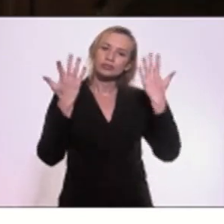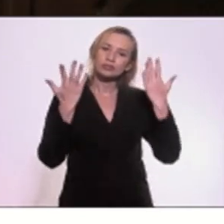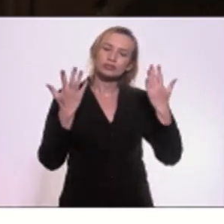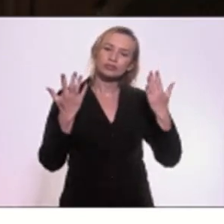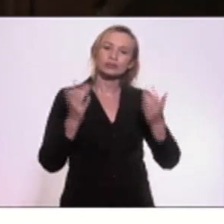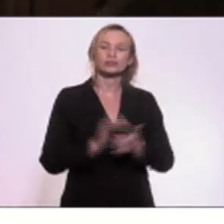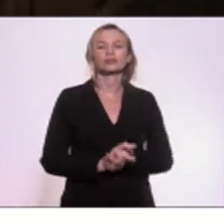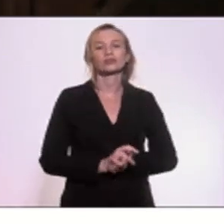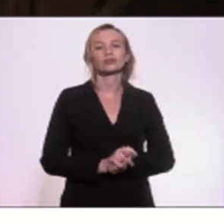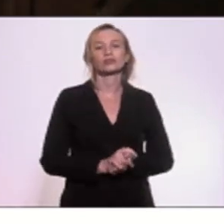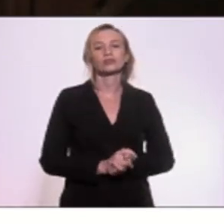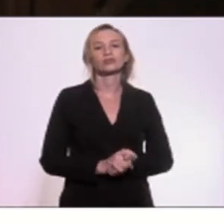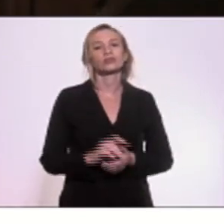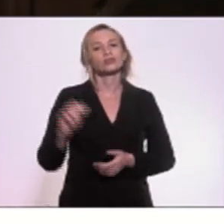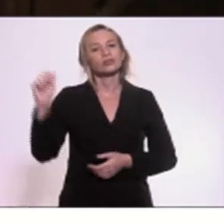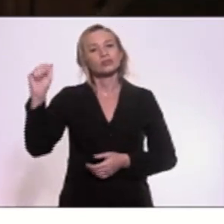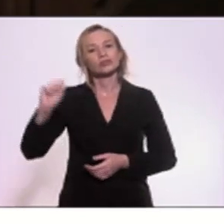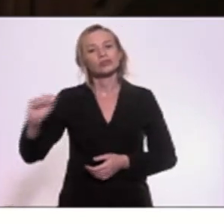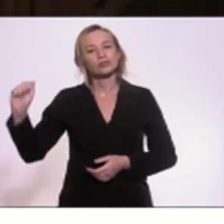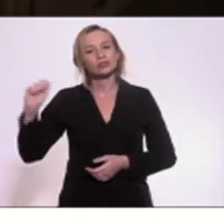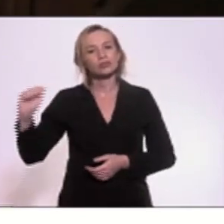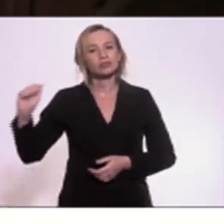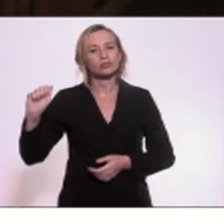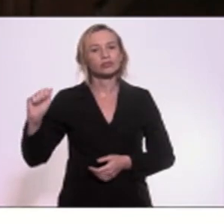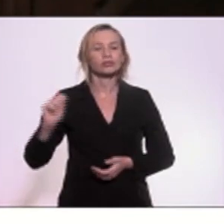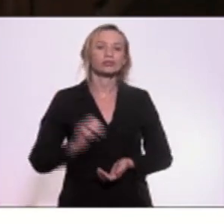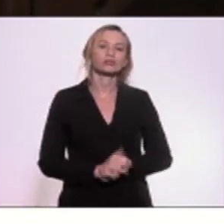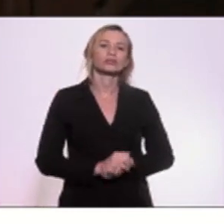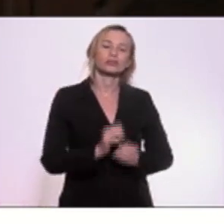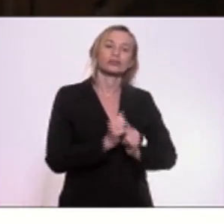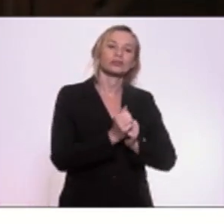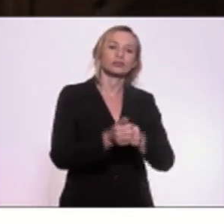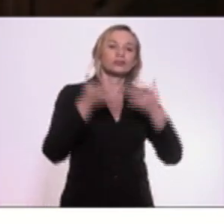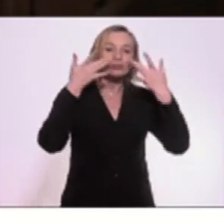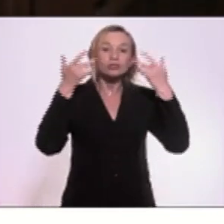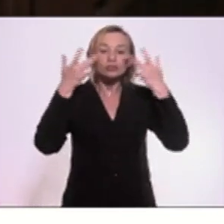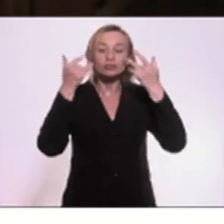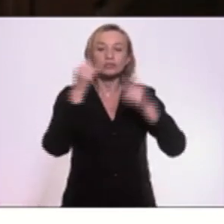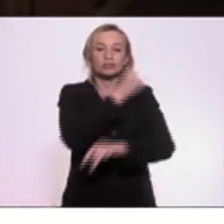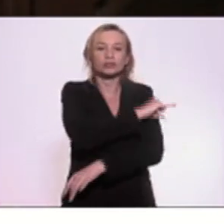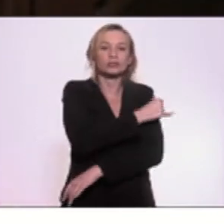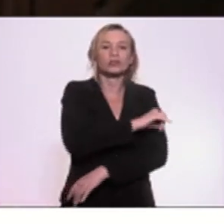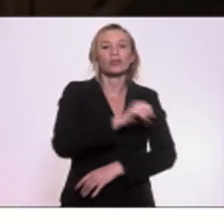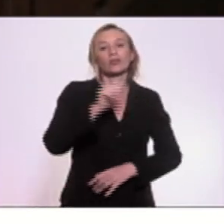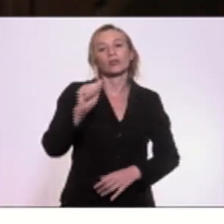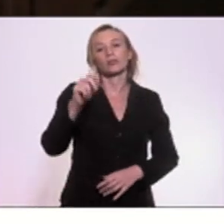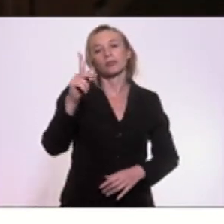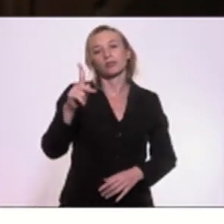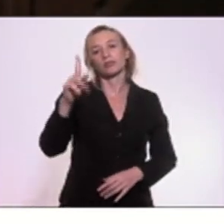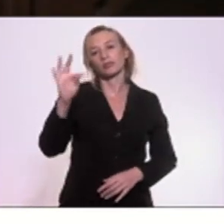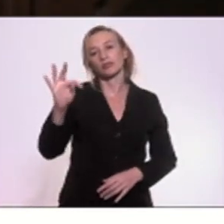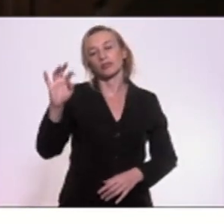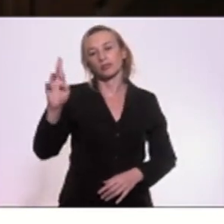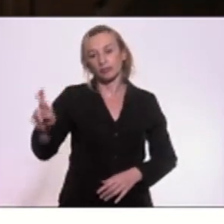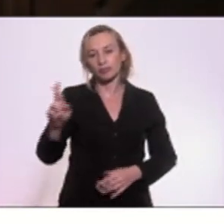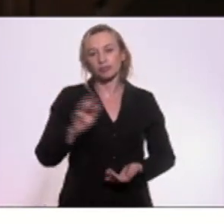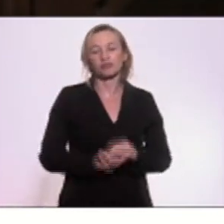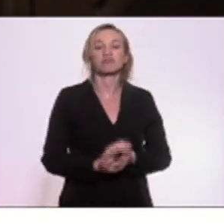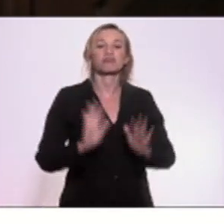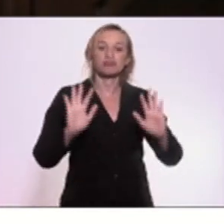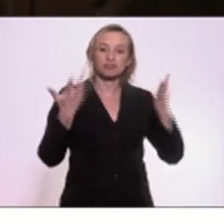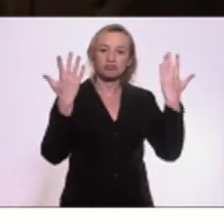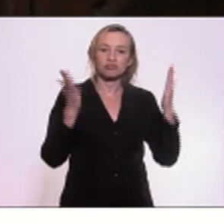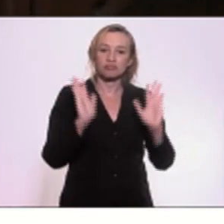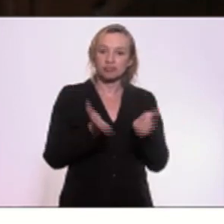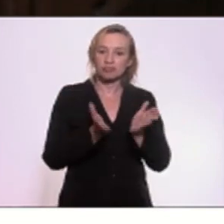pela Associação de Produtores de Teatro do Rio de Janeiro, a PTR, Evento este que foi